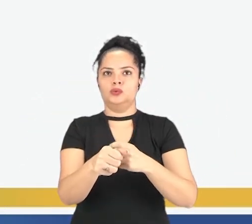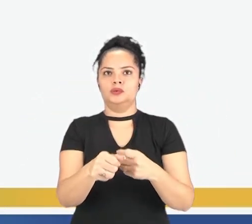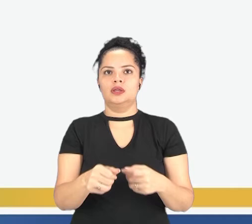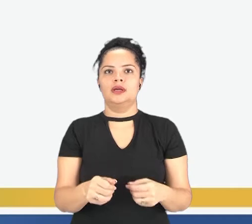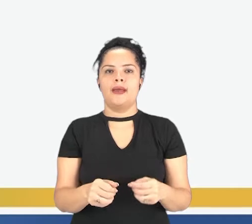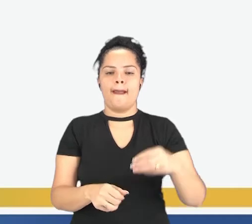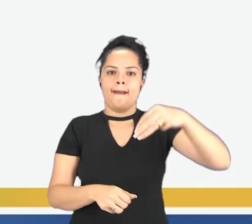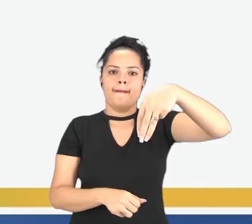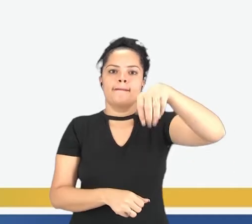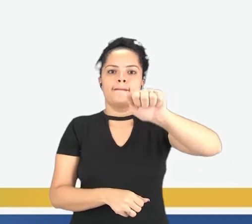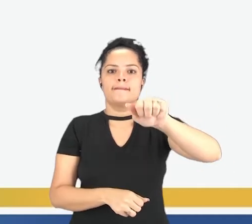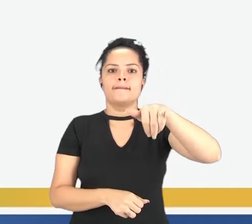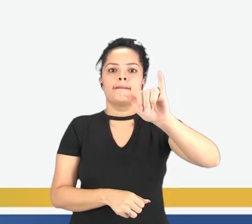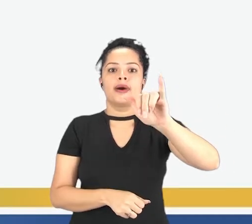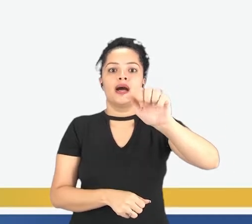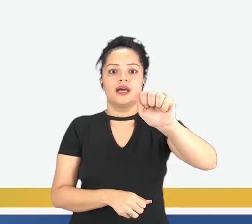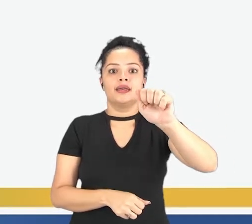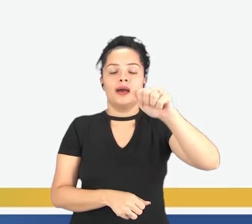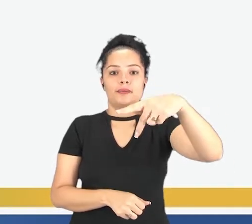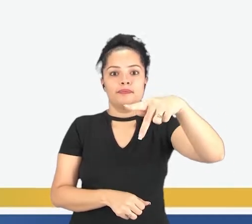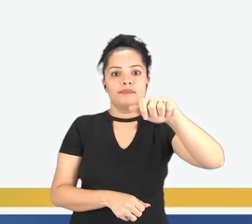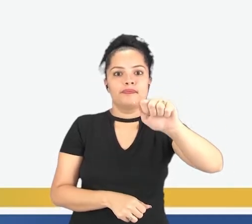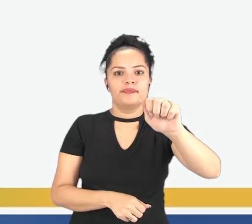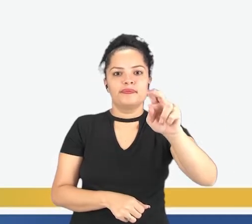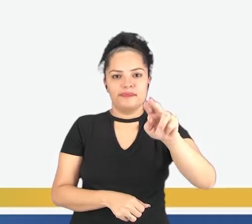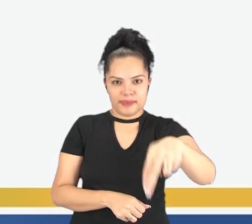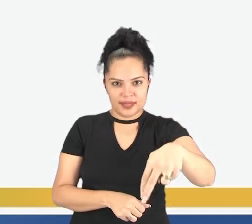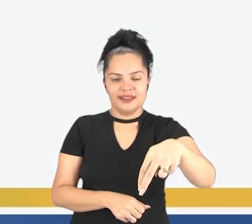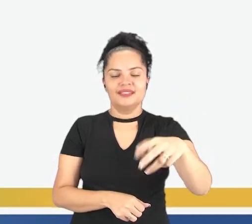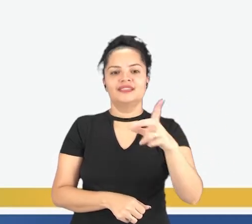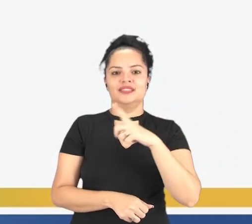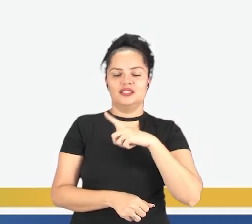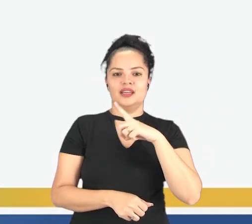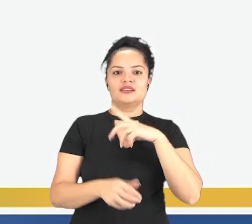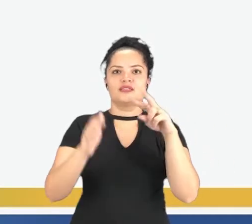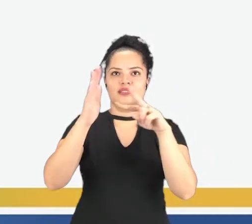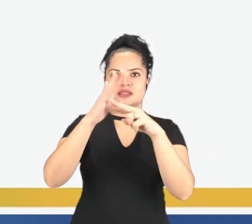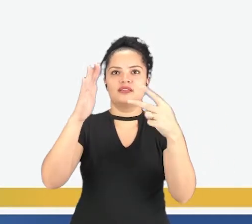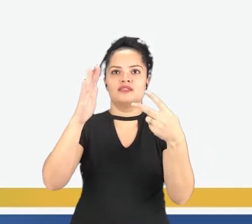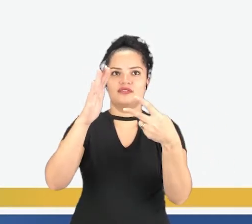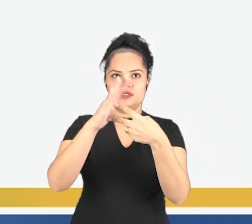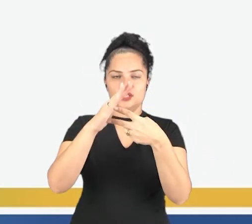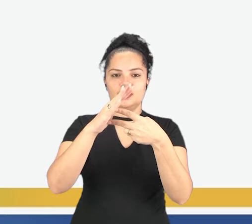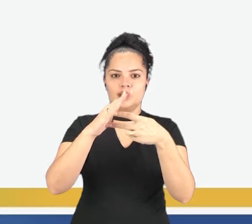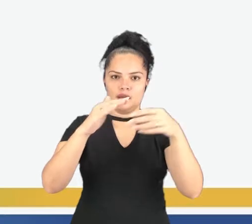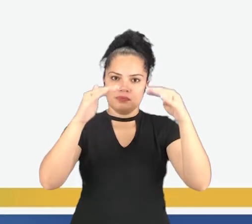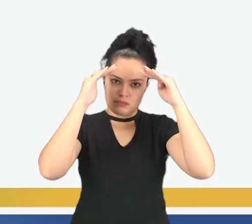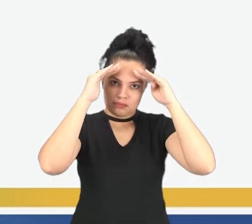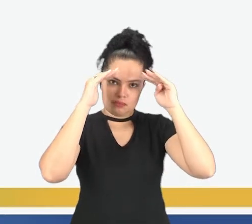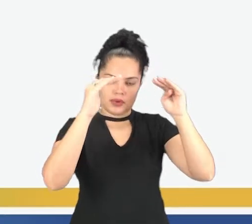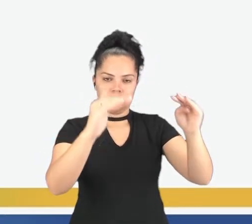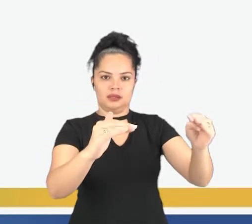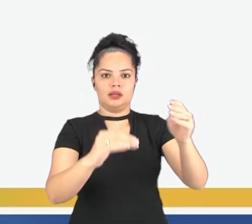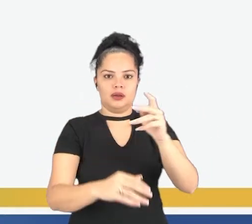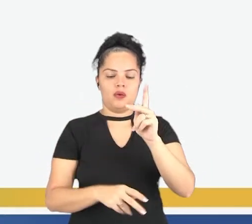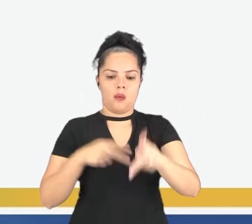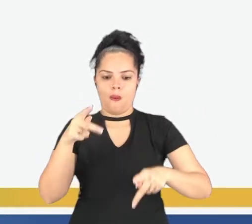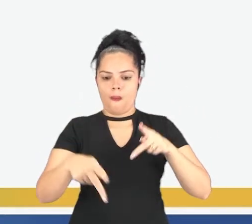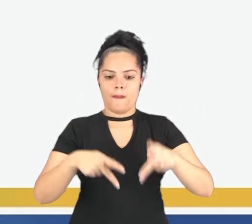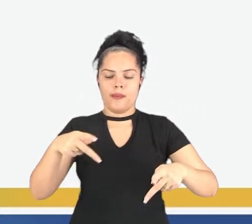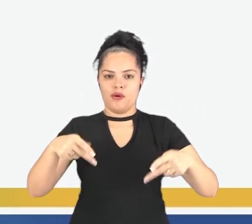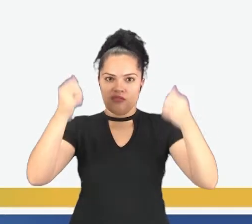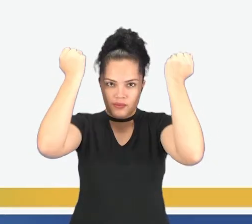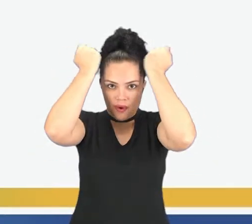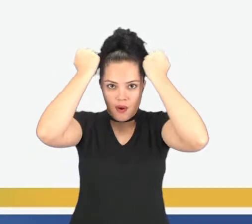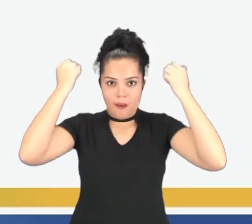maia. O chefe da família Cocón, uma família abastada e antiga, que havia participado da revolta contra